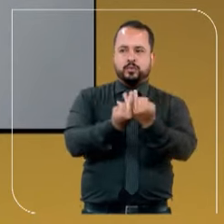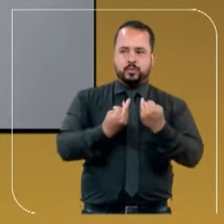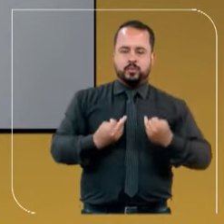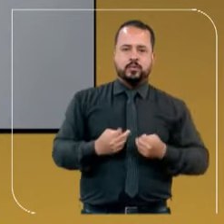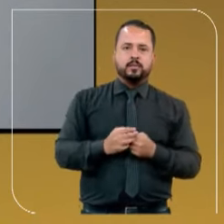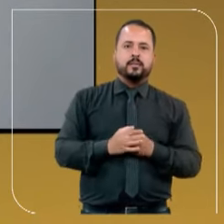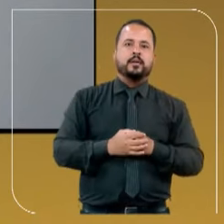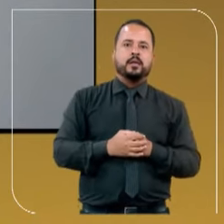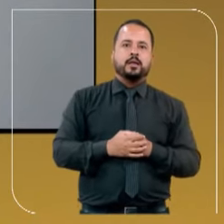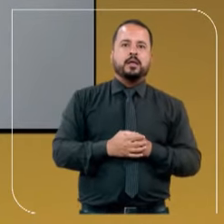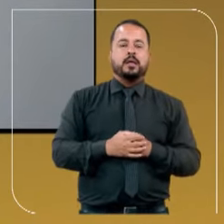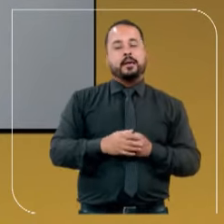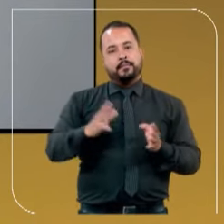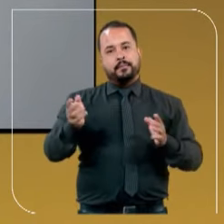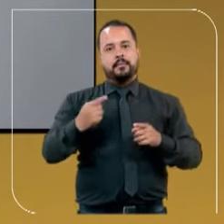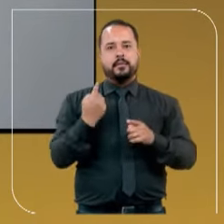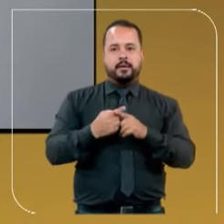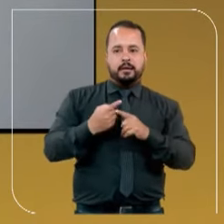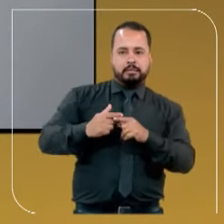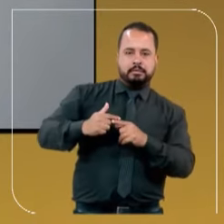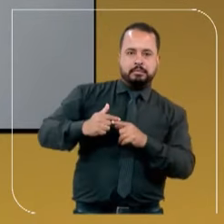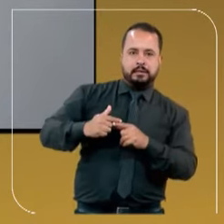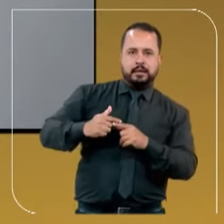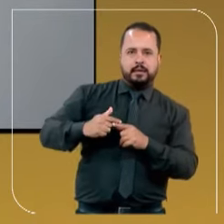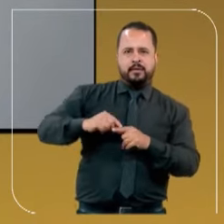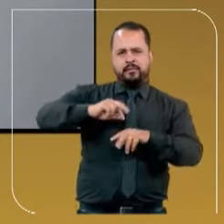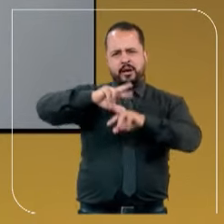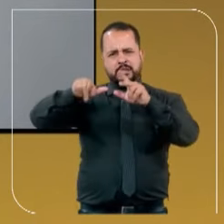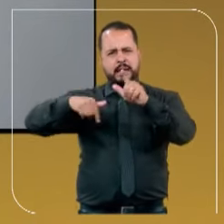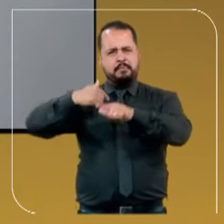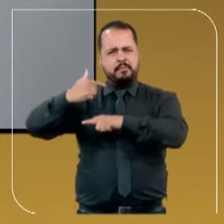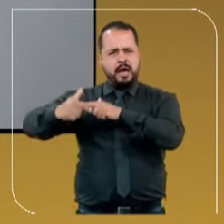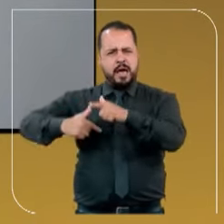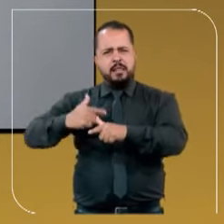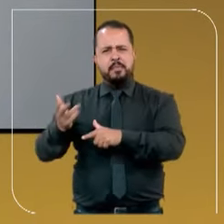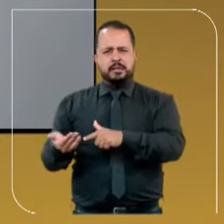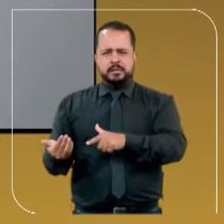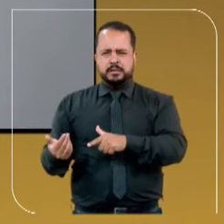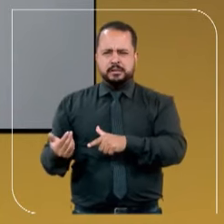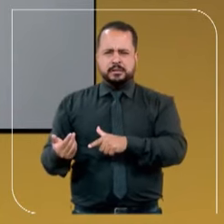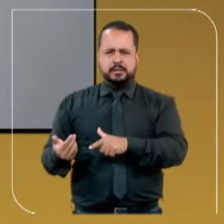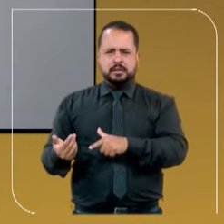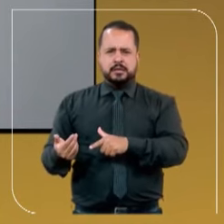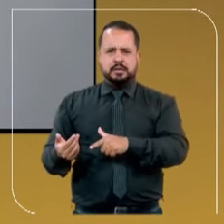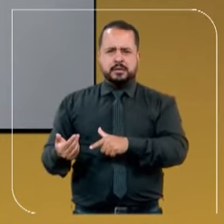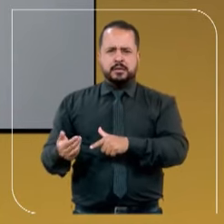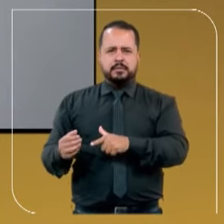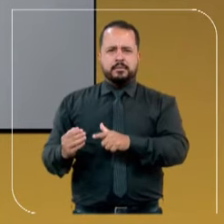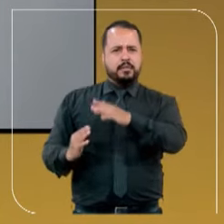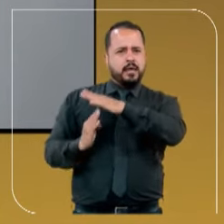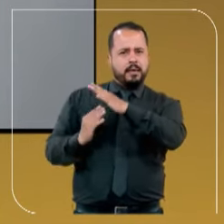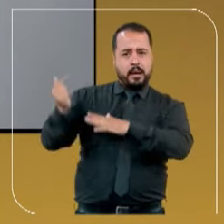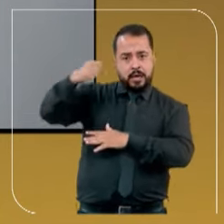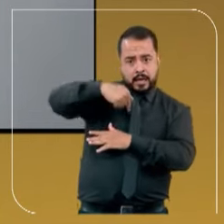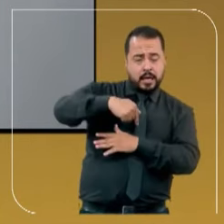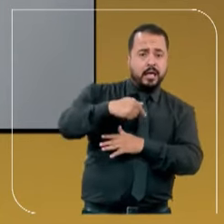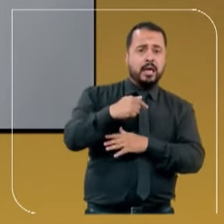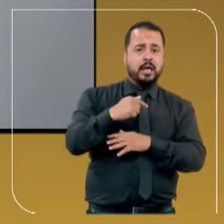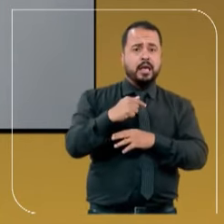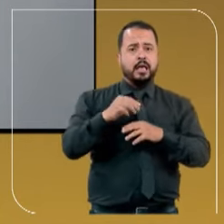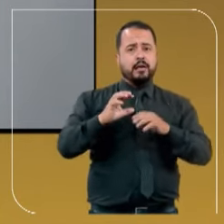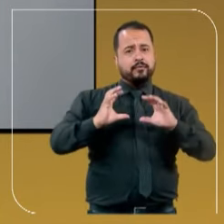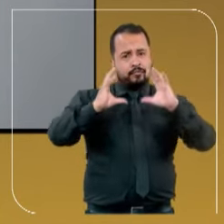suas agendas para vir prestigiar. Uma saudação especial aqui à minha